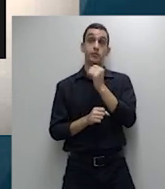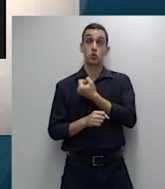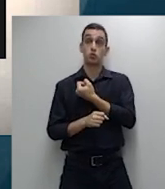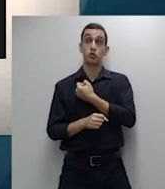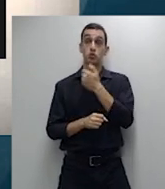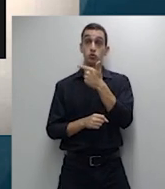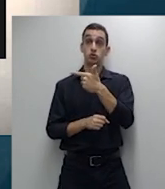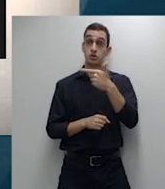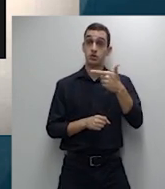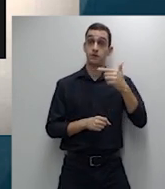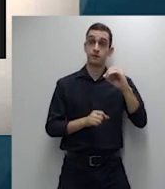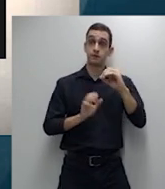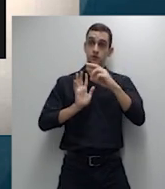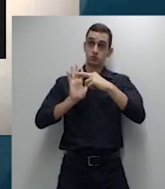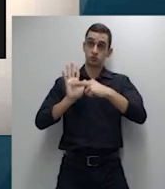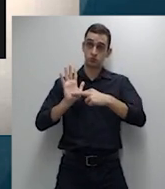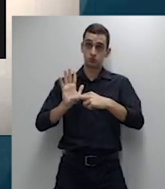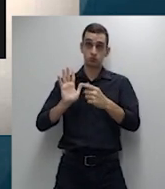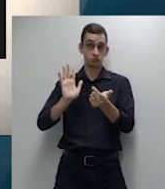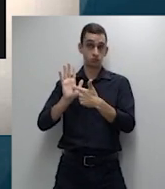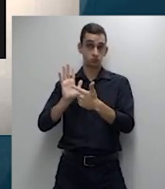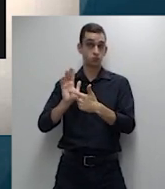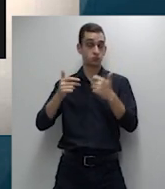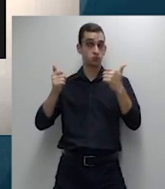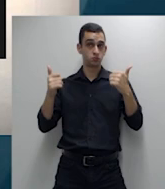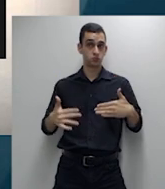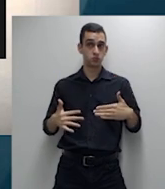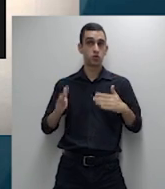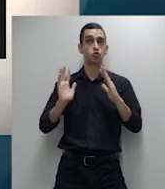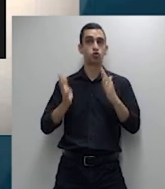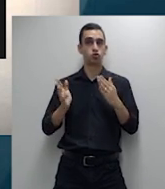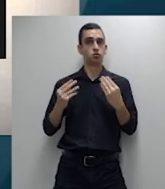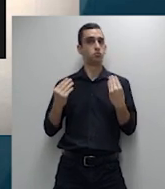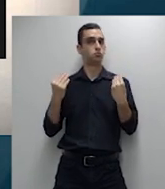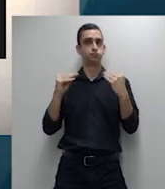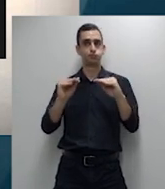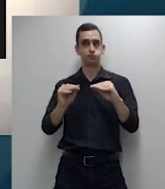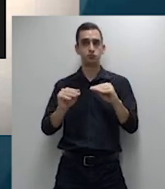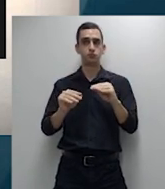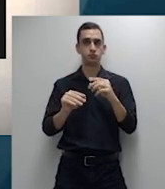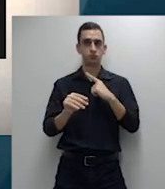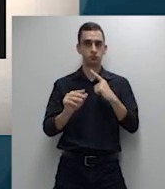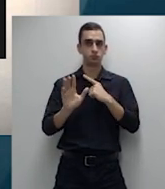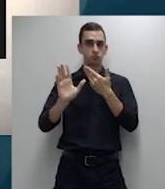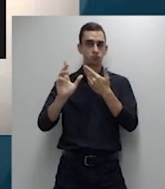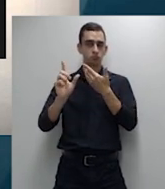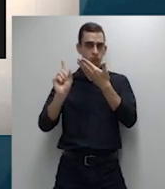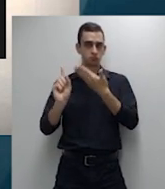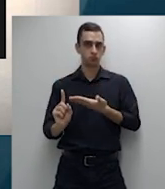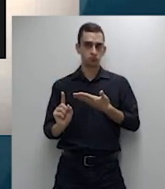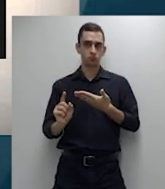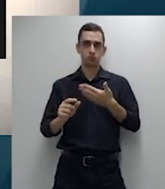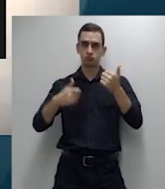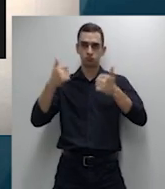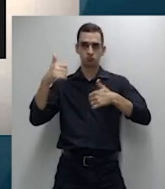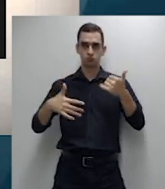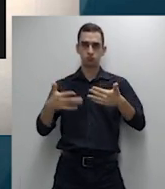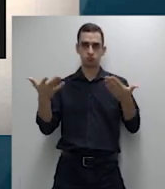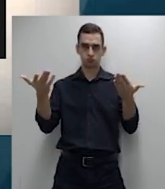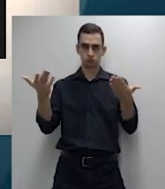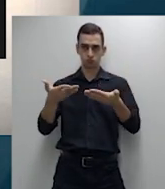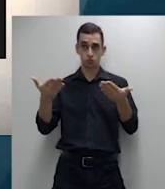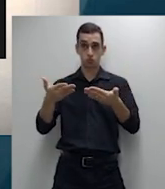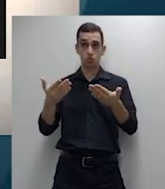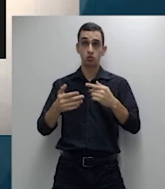Anatel que foi citada referida pela recorrida ao longo de suas manifestações nestes autos